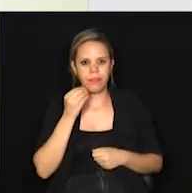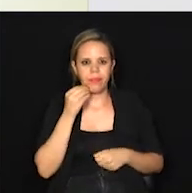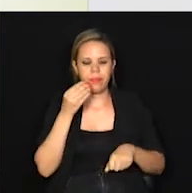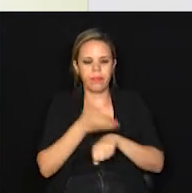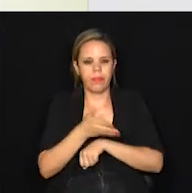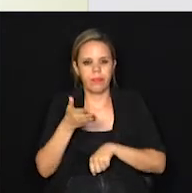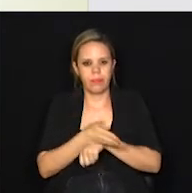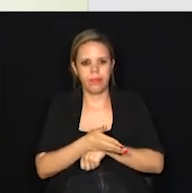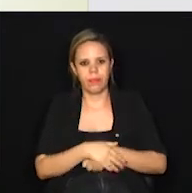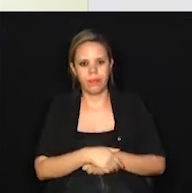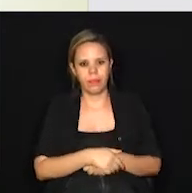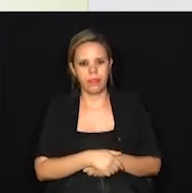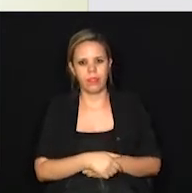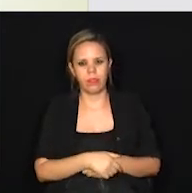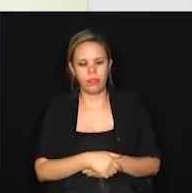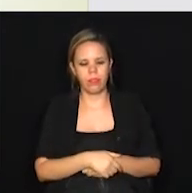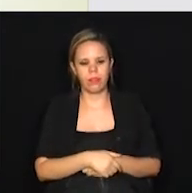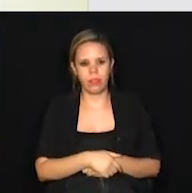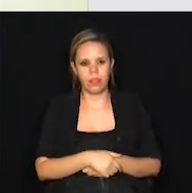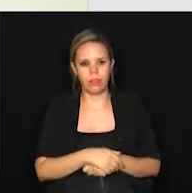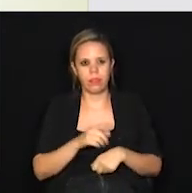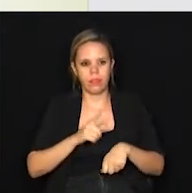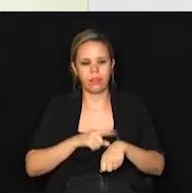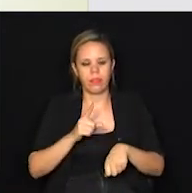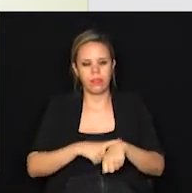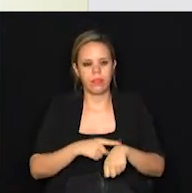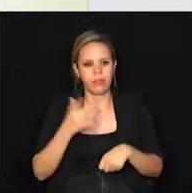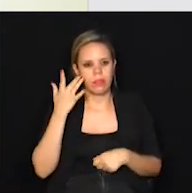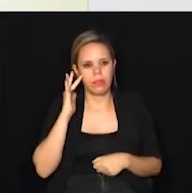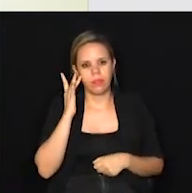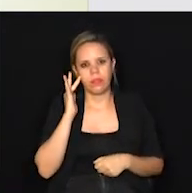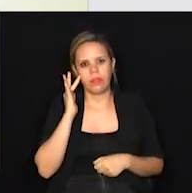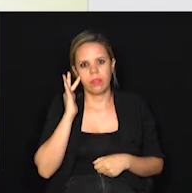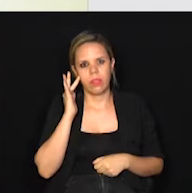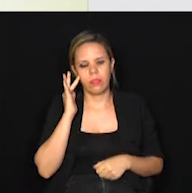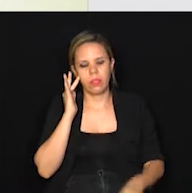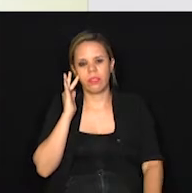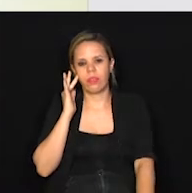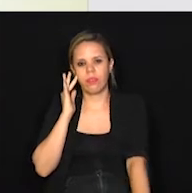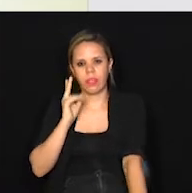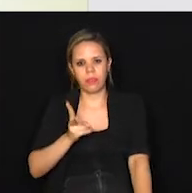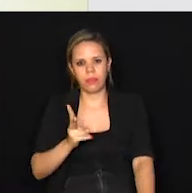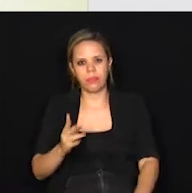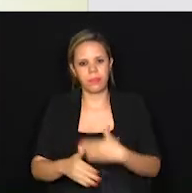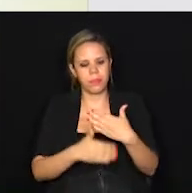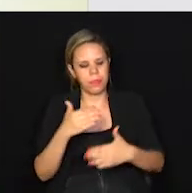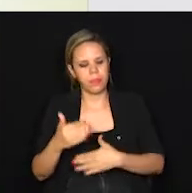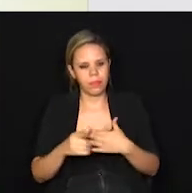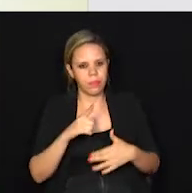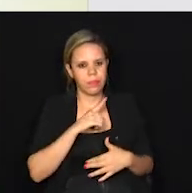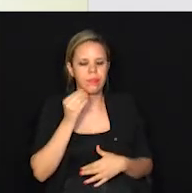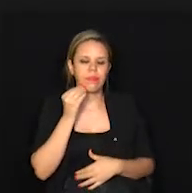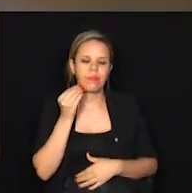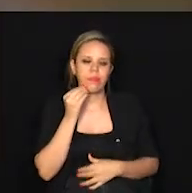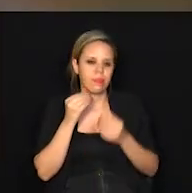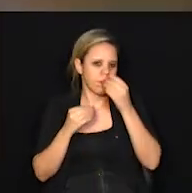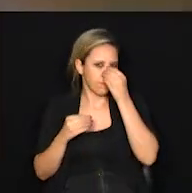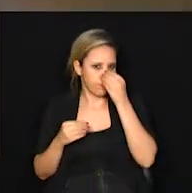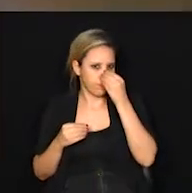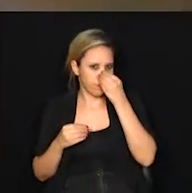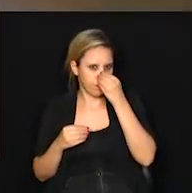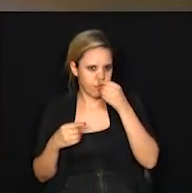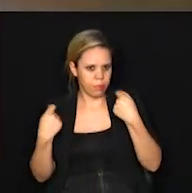fácil nós conseguirmos cumprir. A higienização de mãos, todas as escolas já providenciaram, né? Então, além do totem,